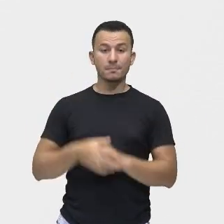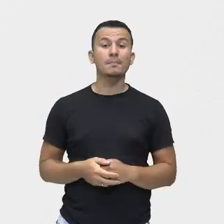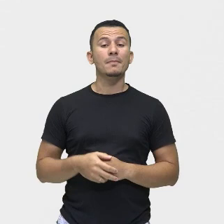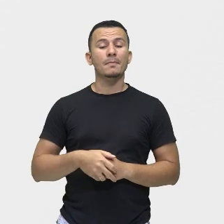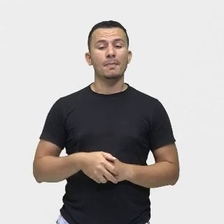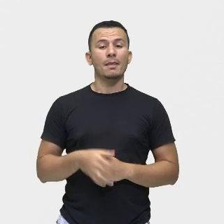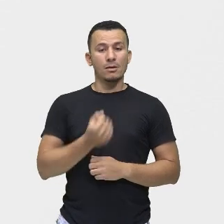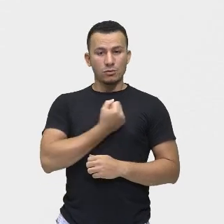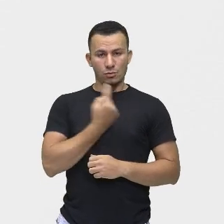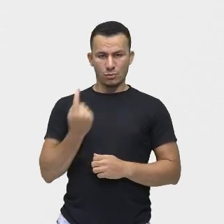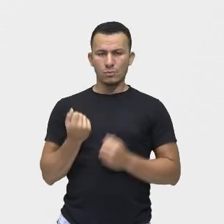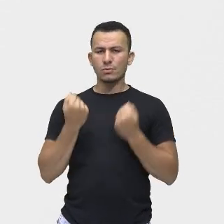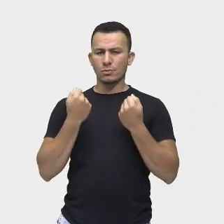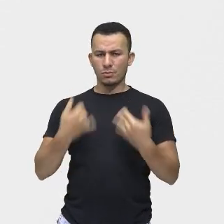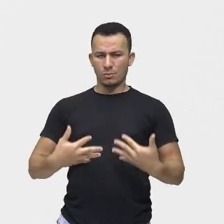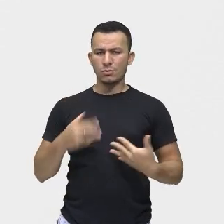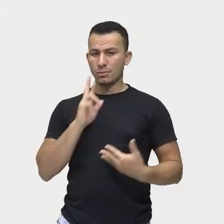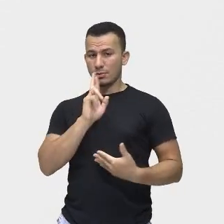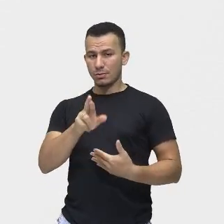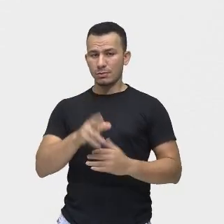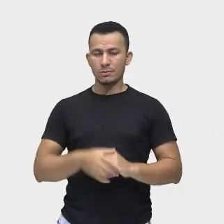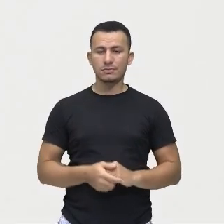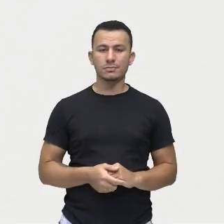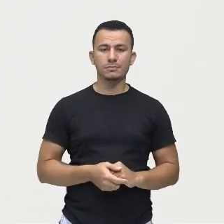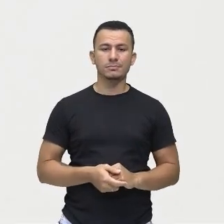com a resposta da questão número 1.